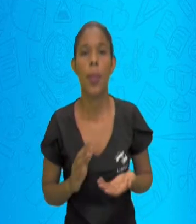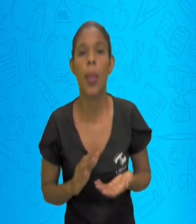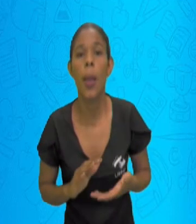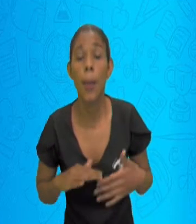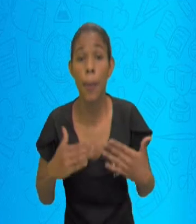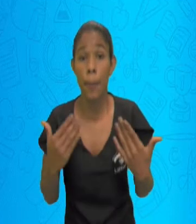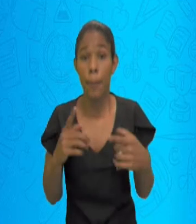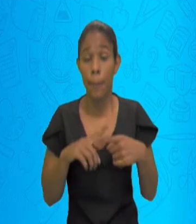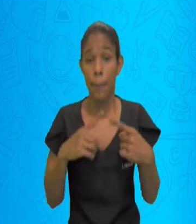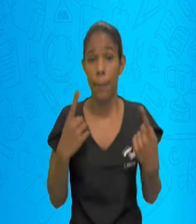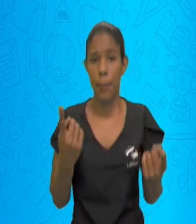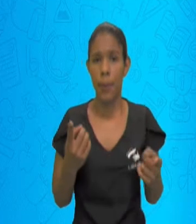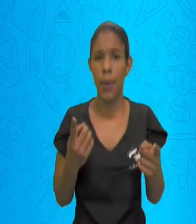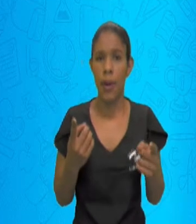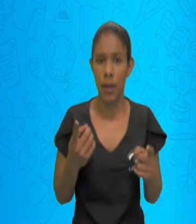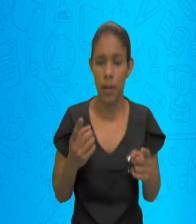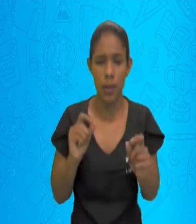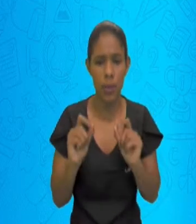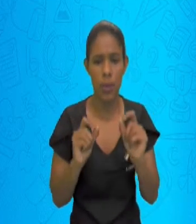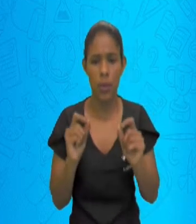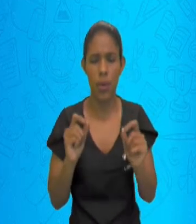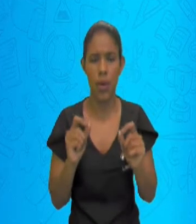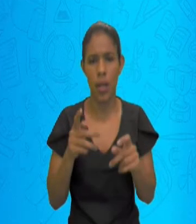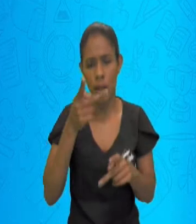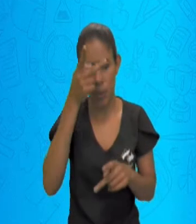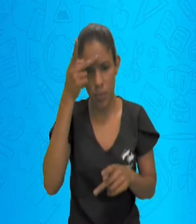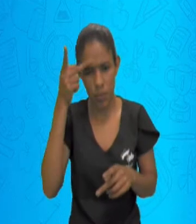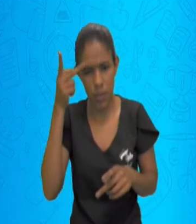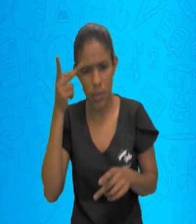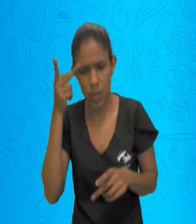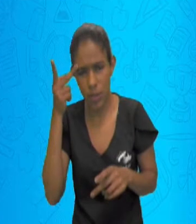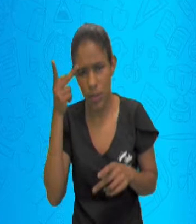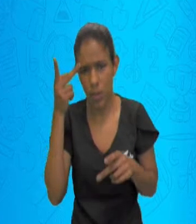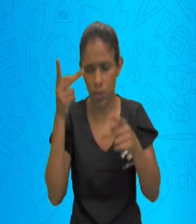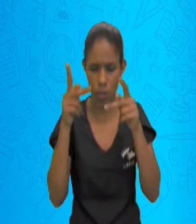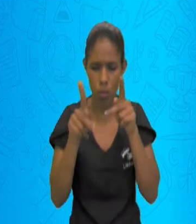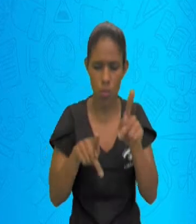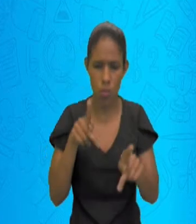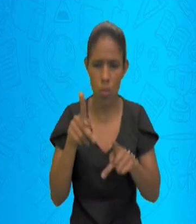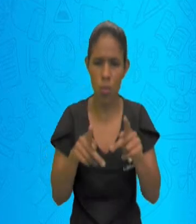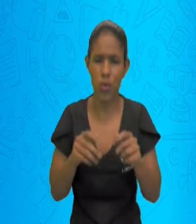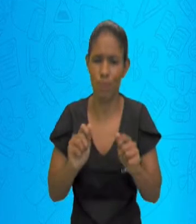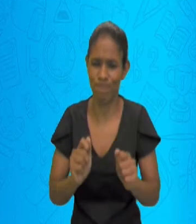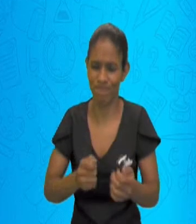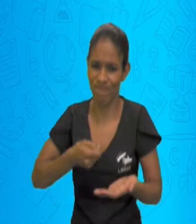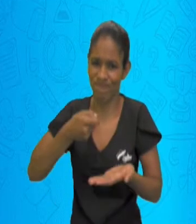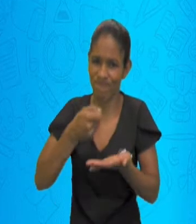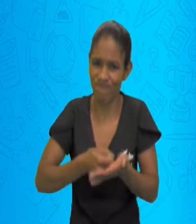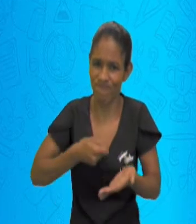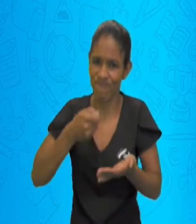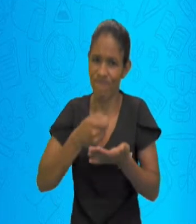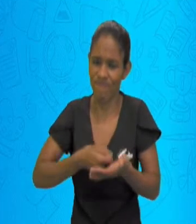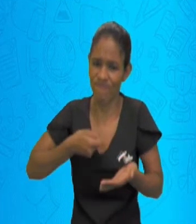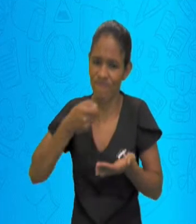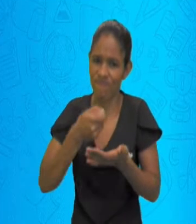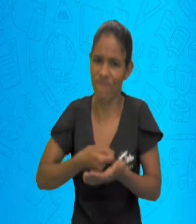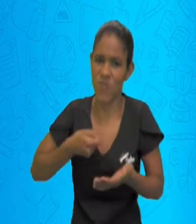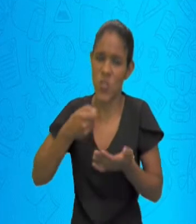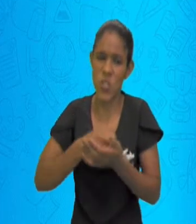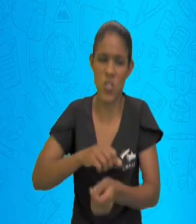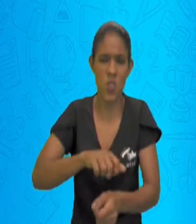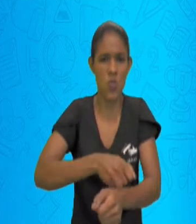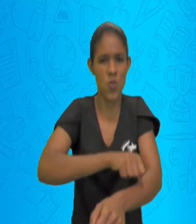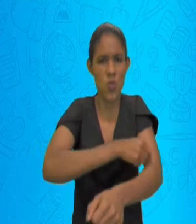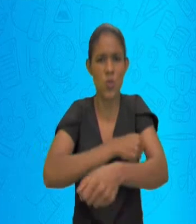Mas as camadas populares também não desistiram das suas práticas carnavalescas. E no final do século XIX,